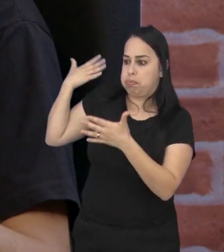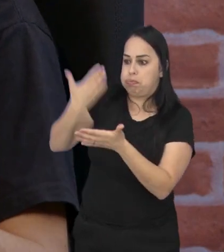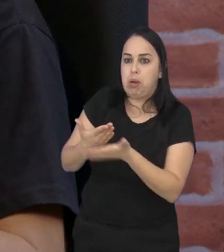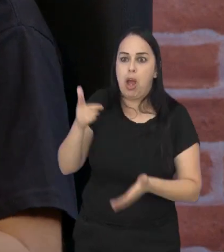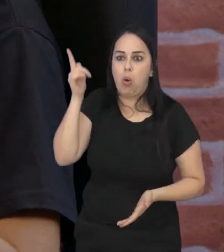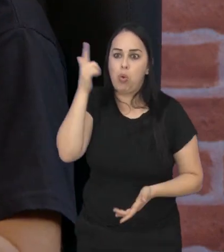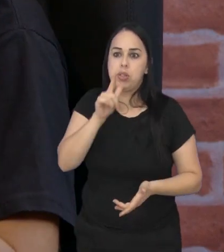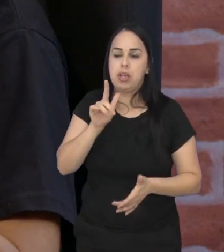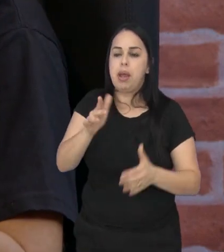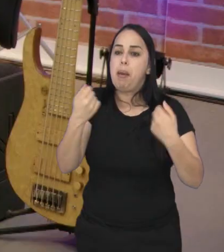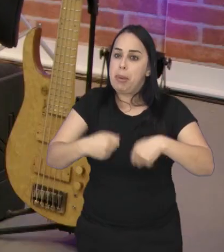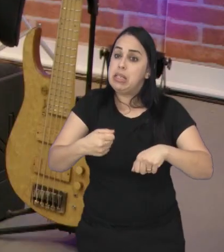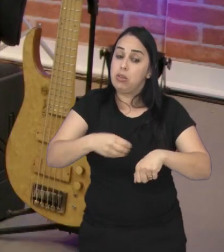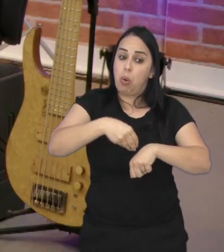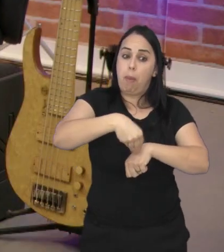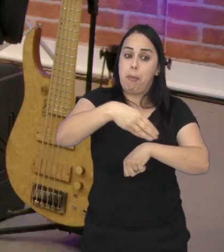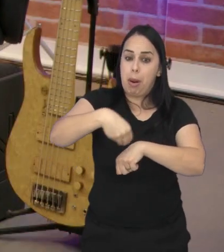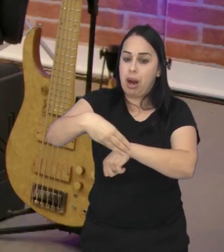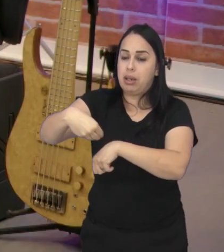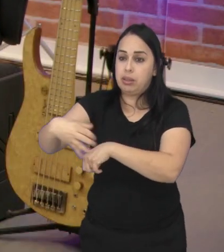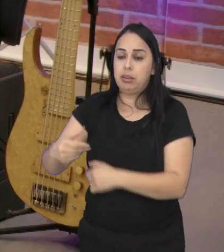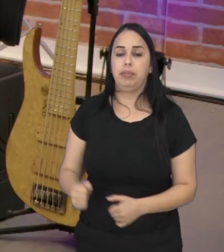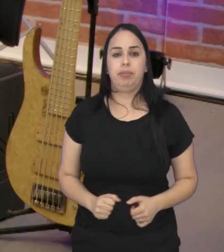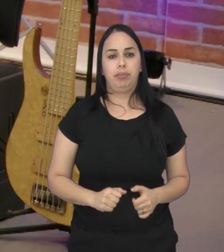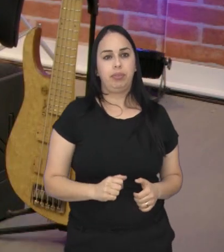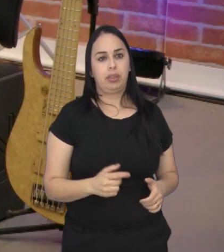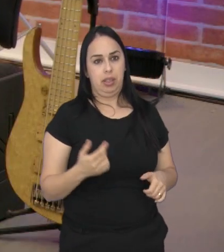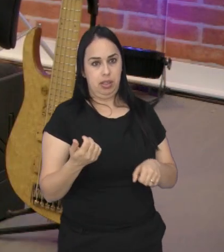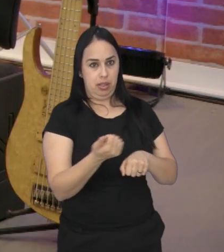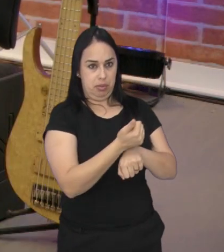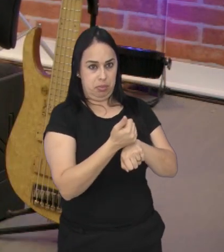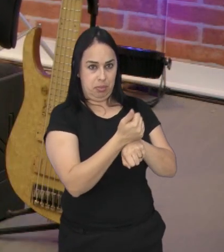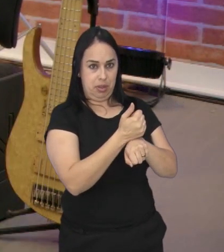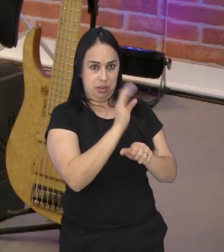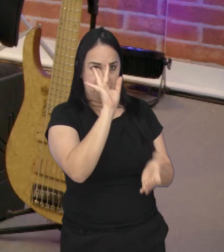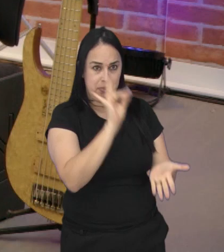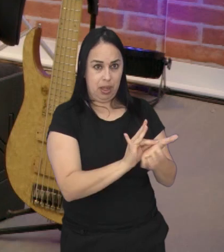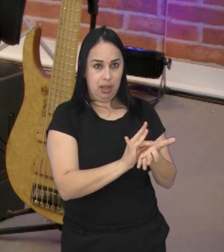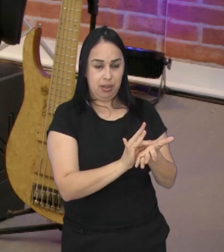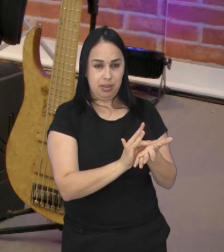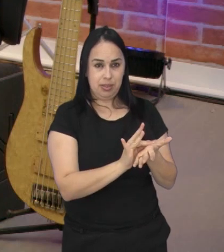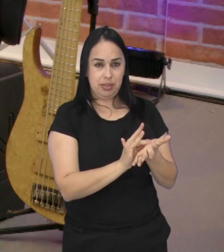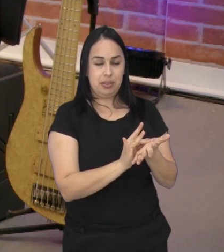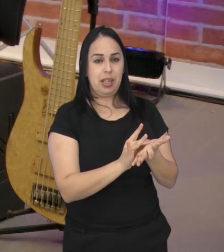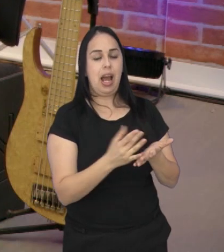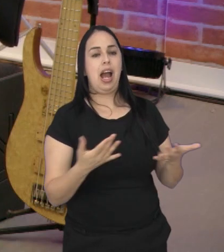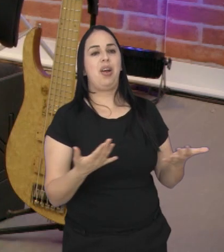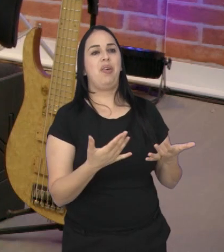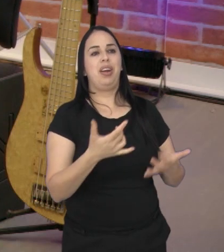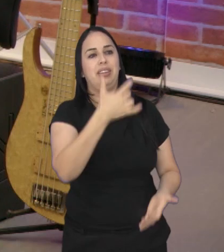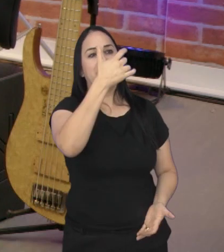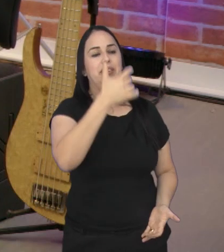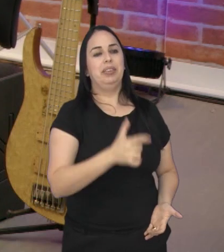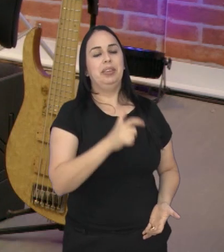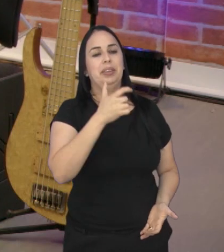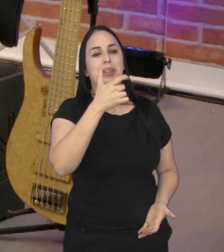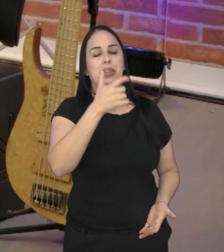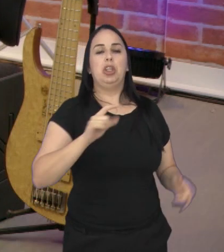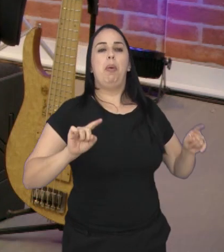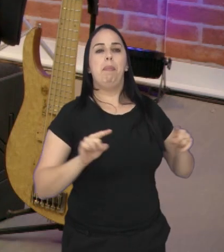isso vai morrer. Mas assim, Rosa, falando de consolidação profissional, depois que você fez esse teste, você sentiu, putz, mano, agora eu